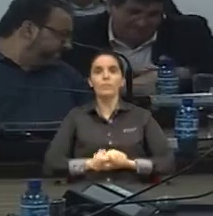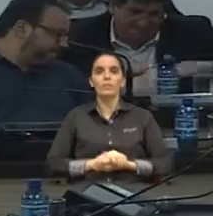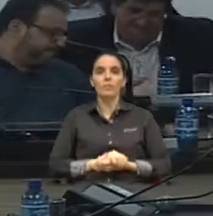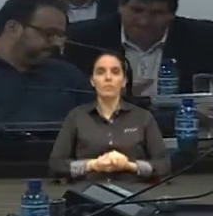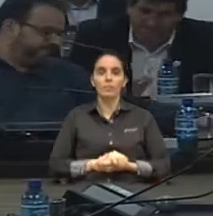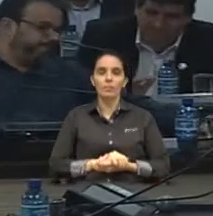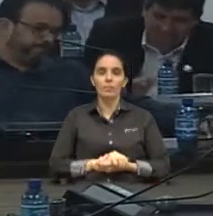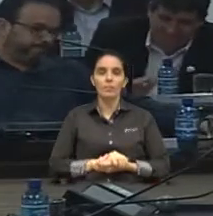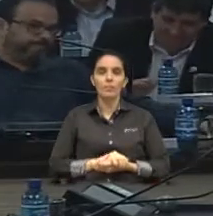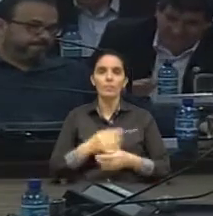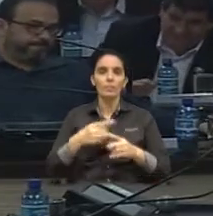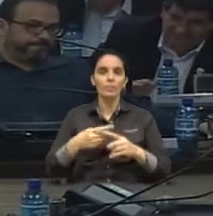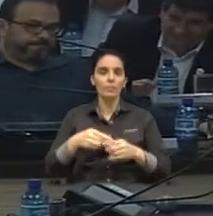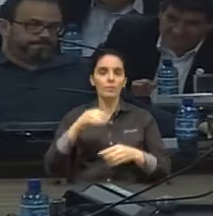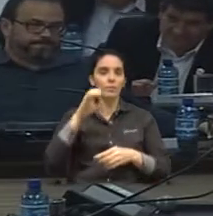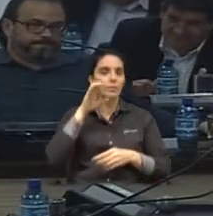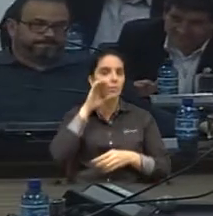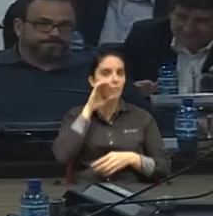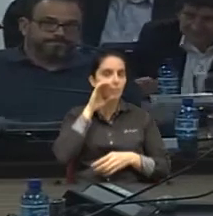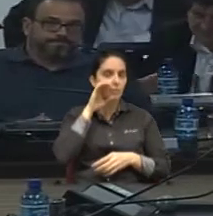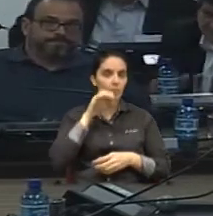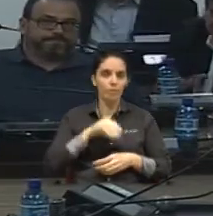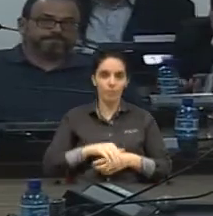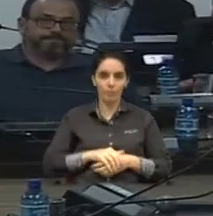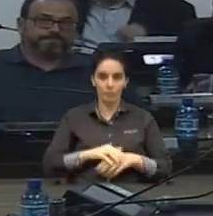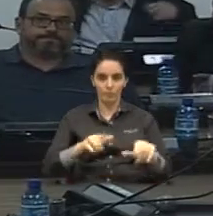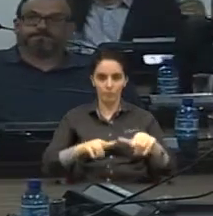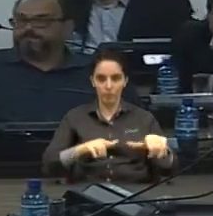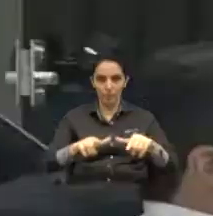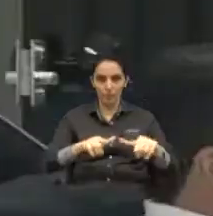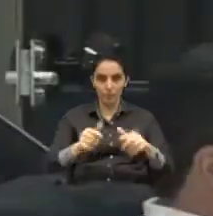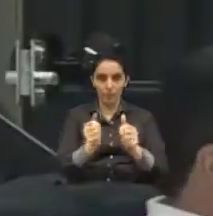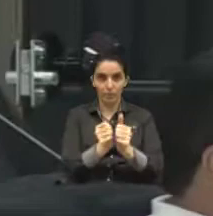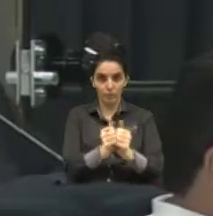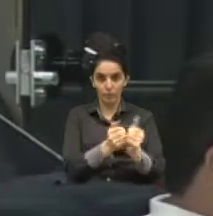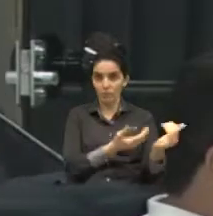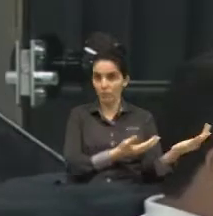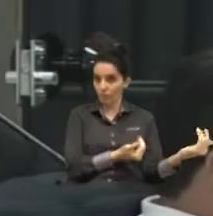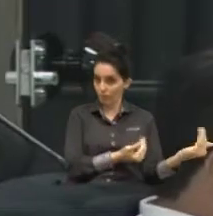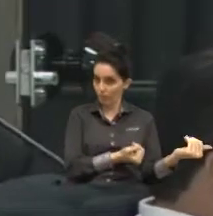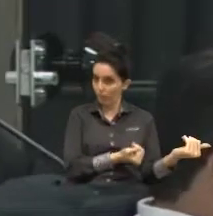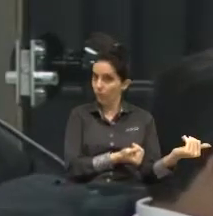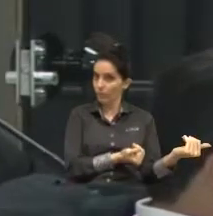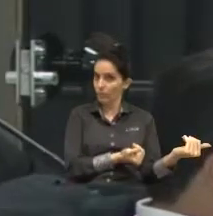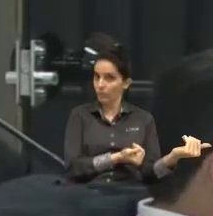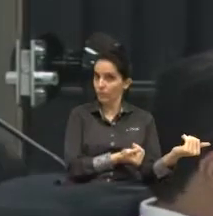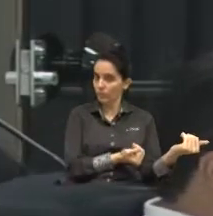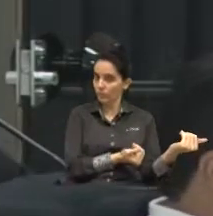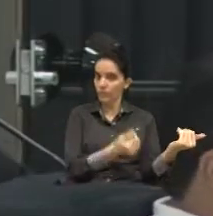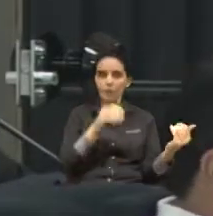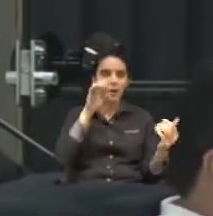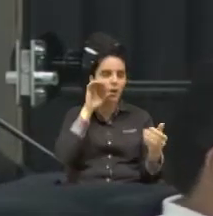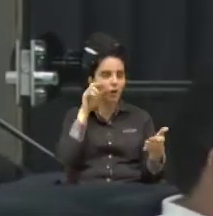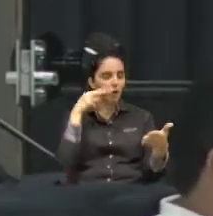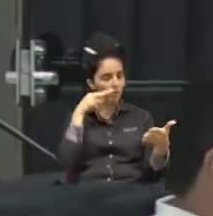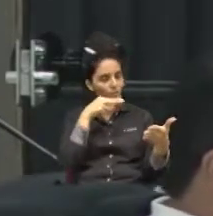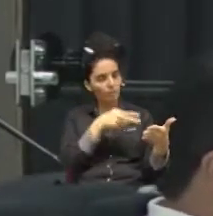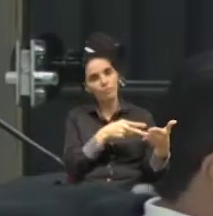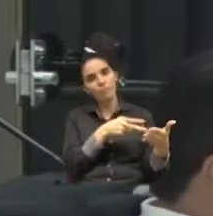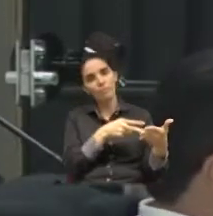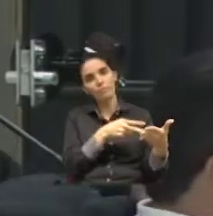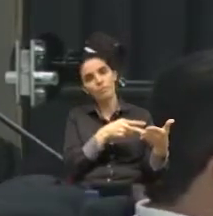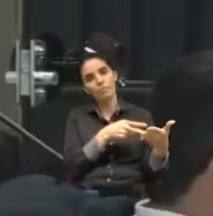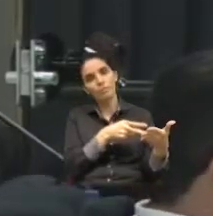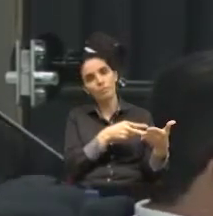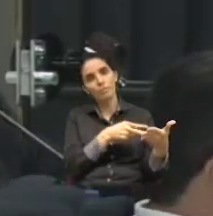Eu que tenho trabalhado junto com os jovens, e eu quando vi essa propositura,